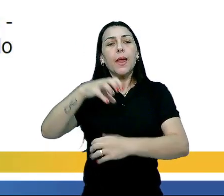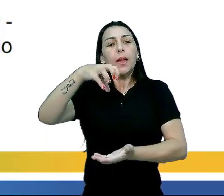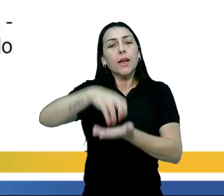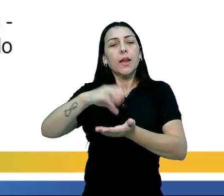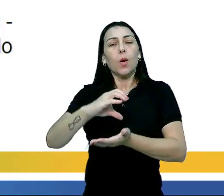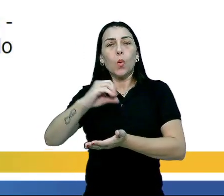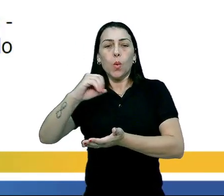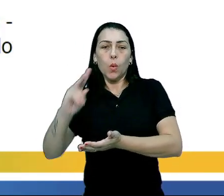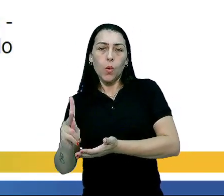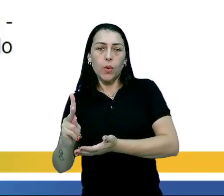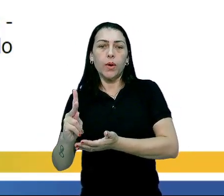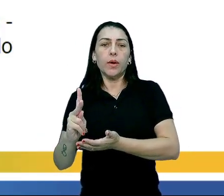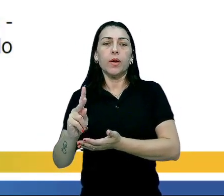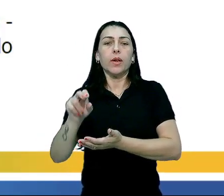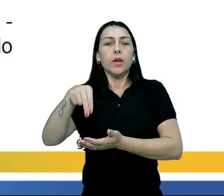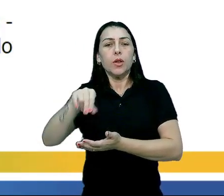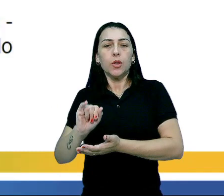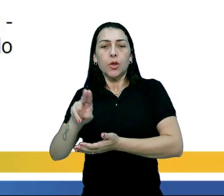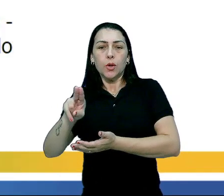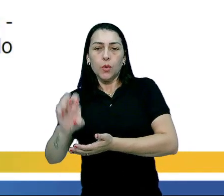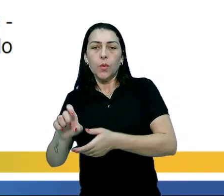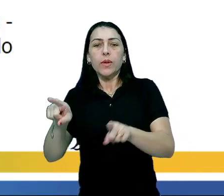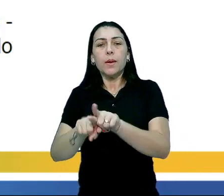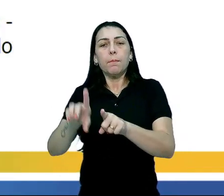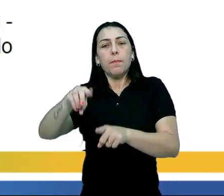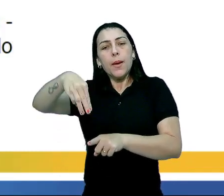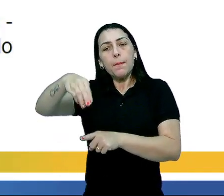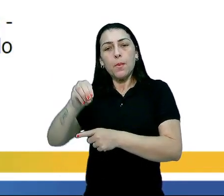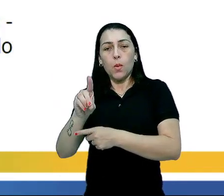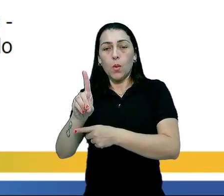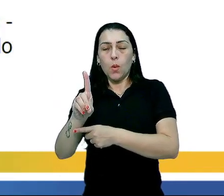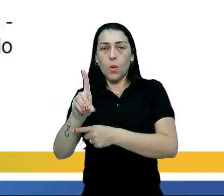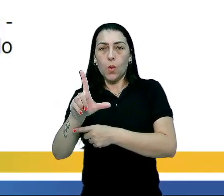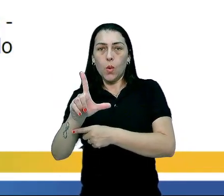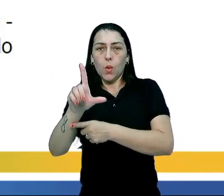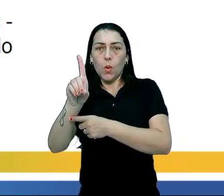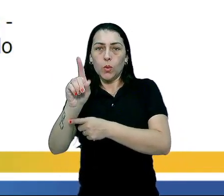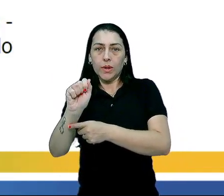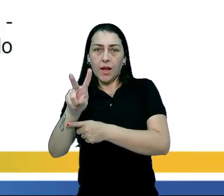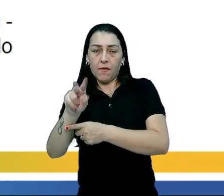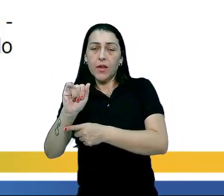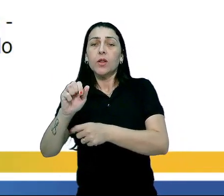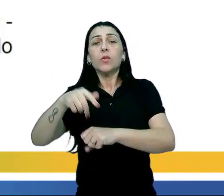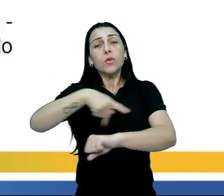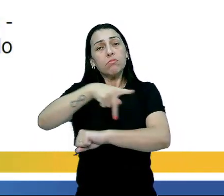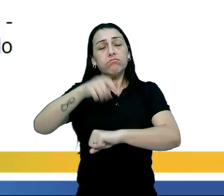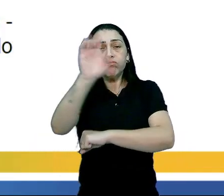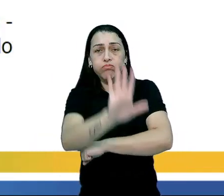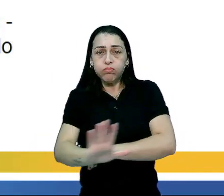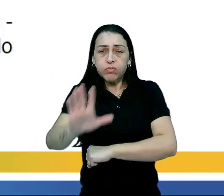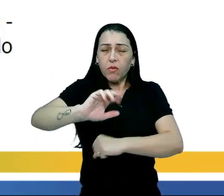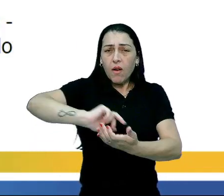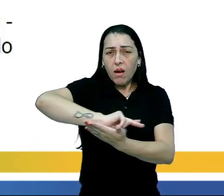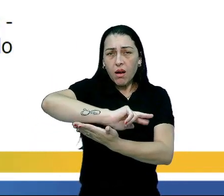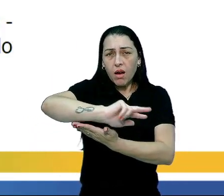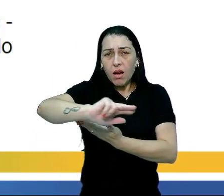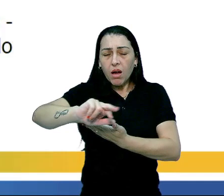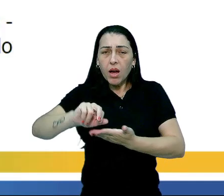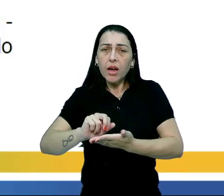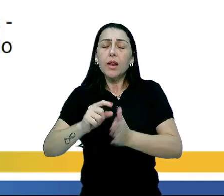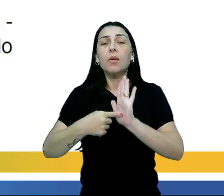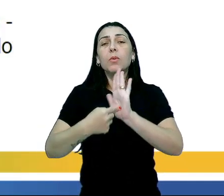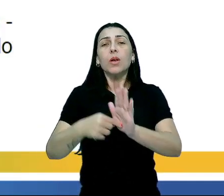Cook, Niue e Moldávia. Outra coisa interessante é que nos países europeus, muitos países europeus